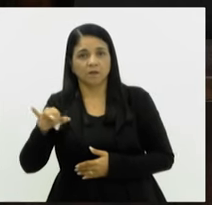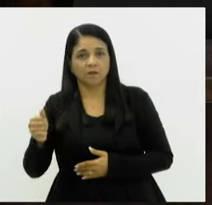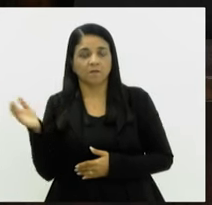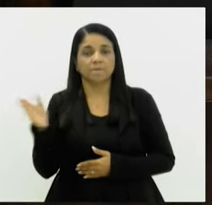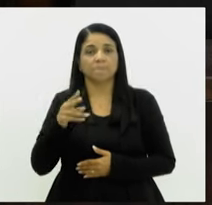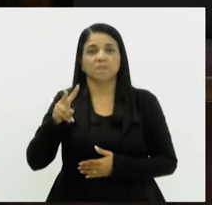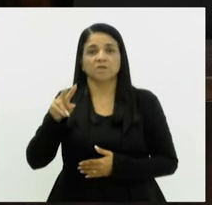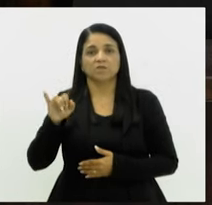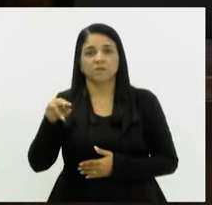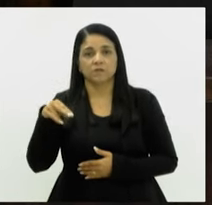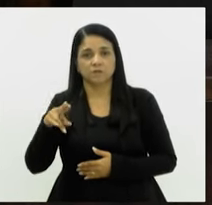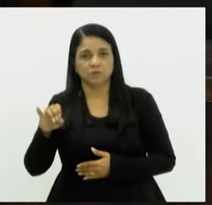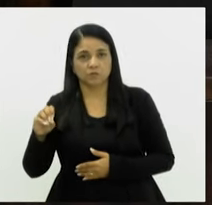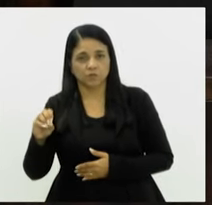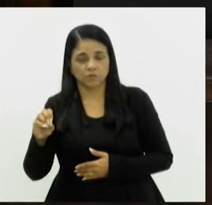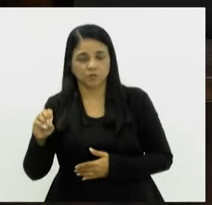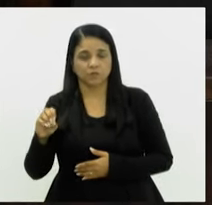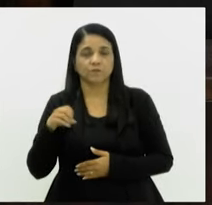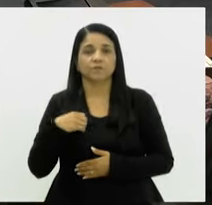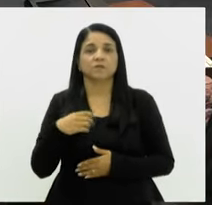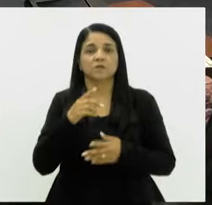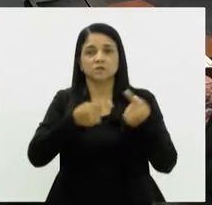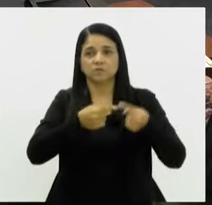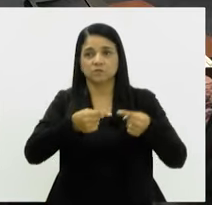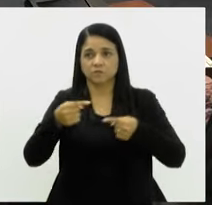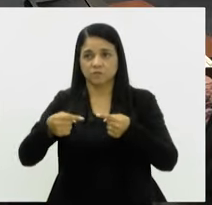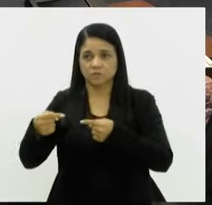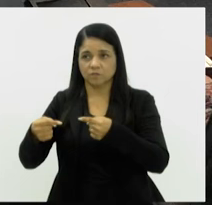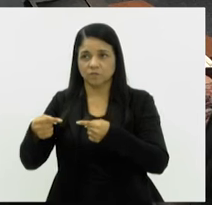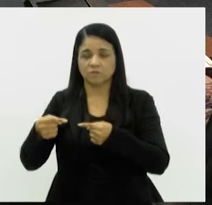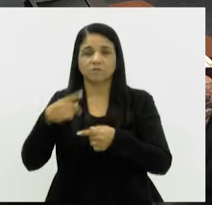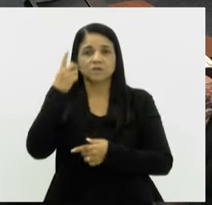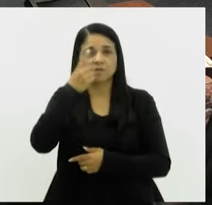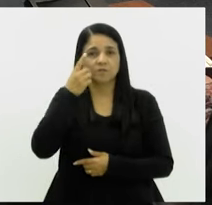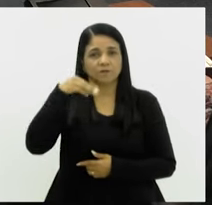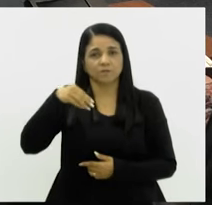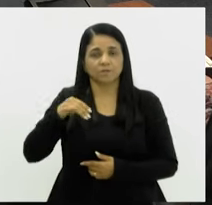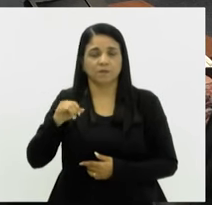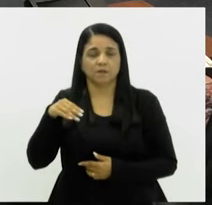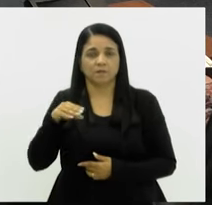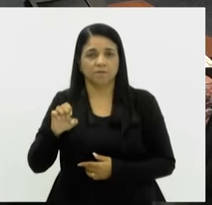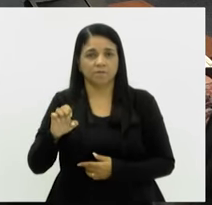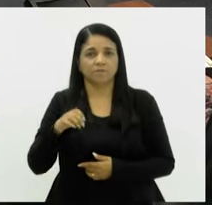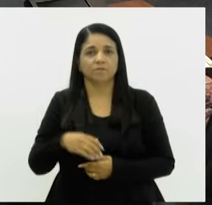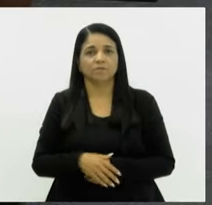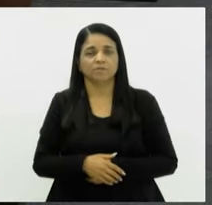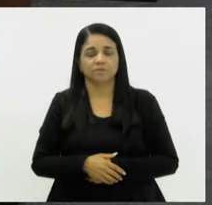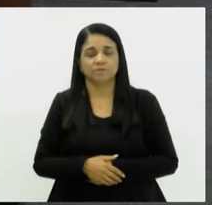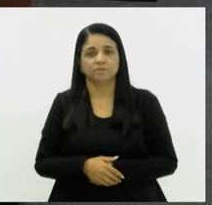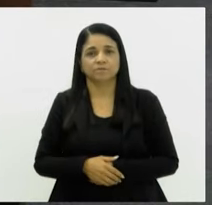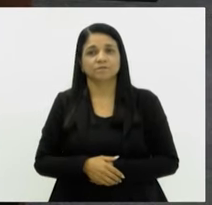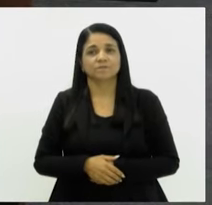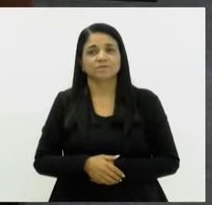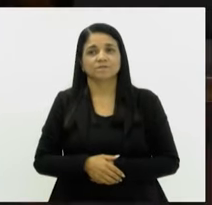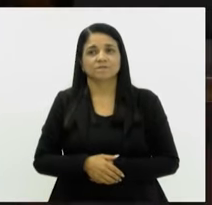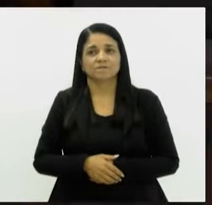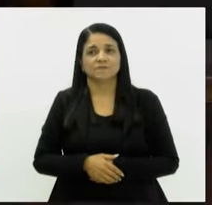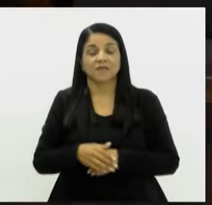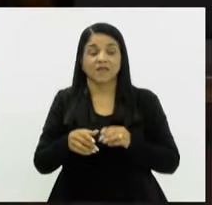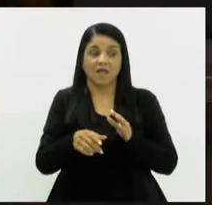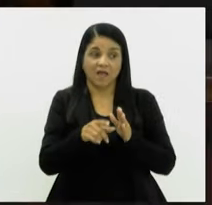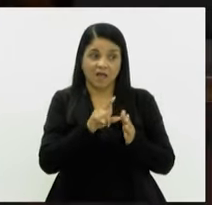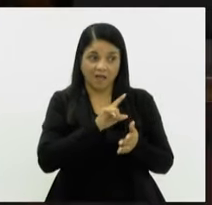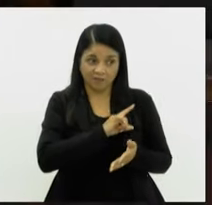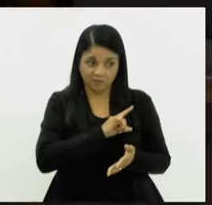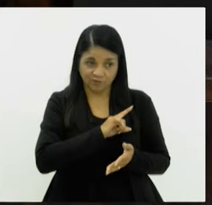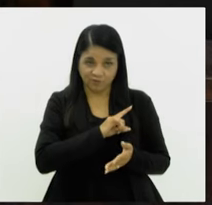Vinícius Cozzolino. Em discussão, deputado Carlos Mink. Nobre presidente. Antes, porém, deputado